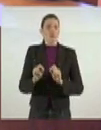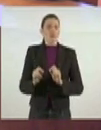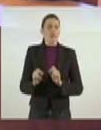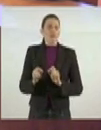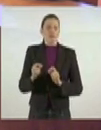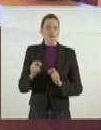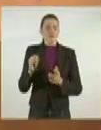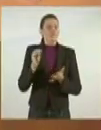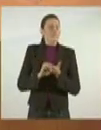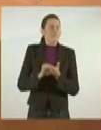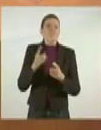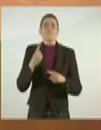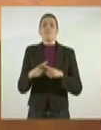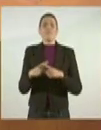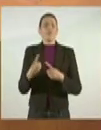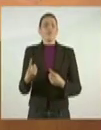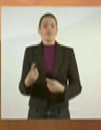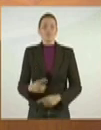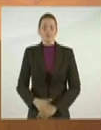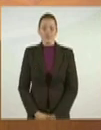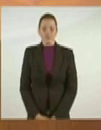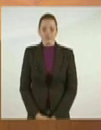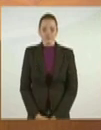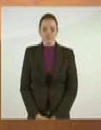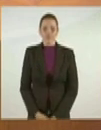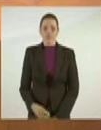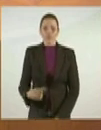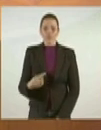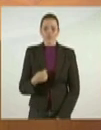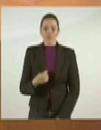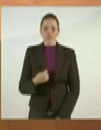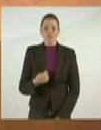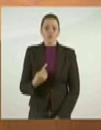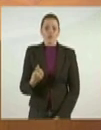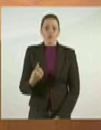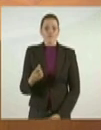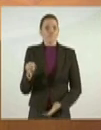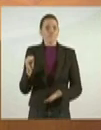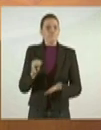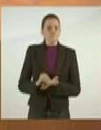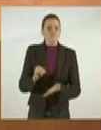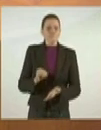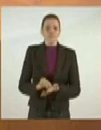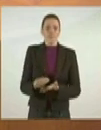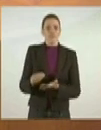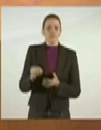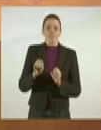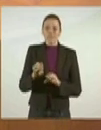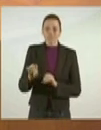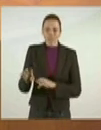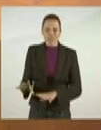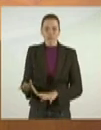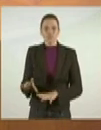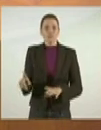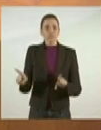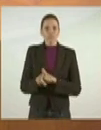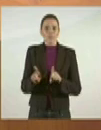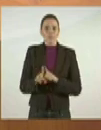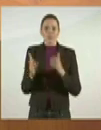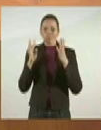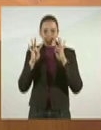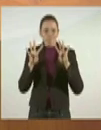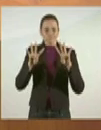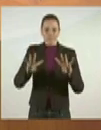pode não pode ser justificada a nossa falta de educação a falta de atenção à educação pela